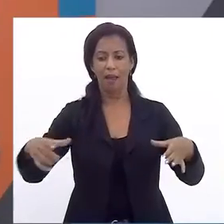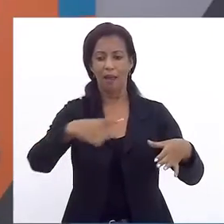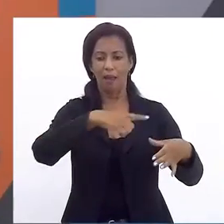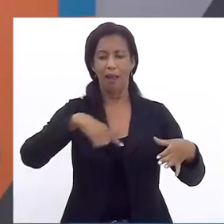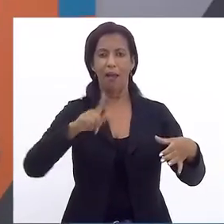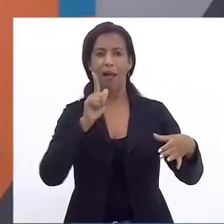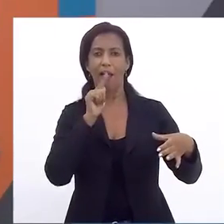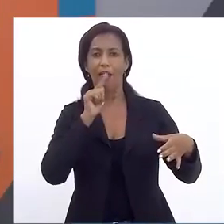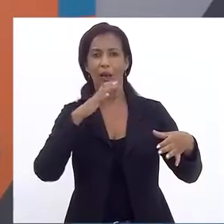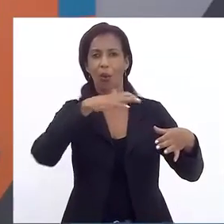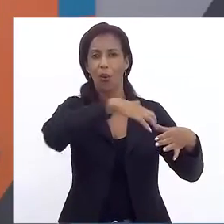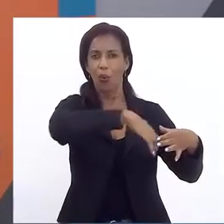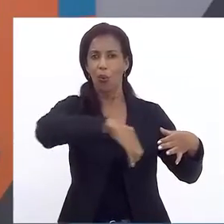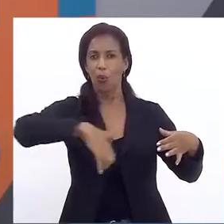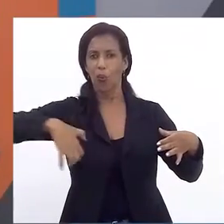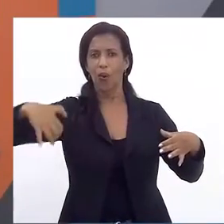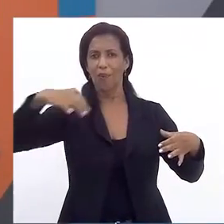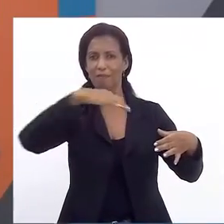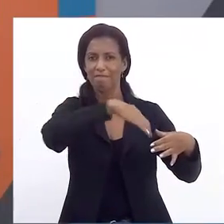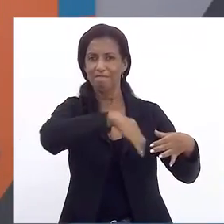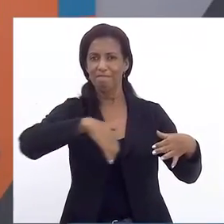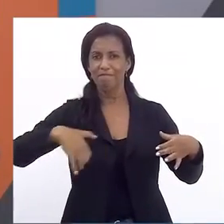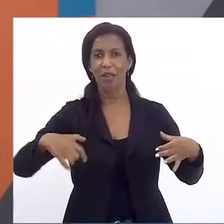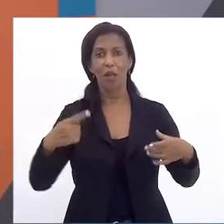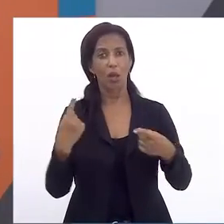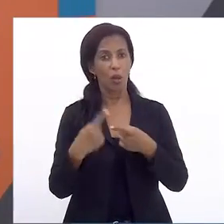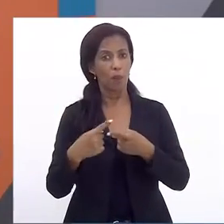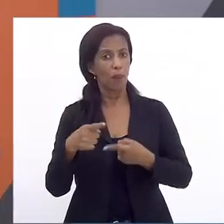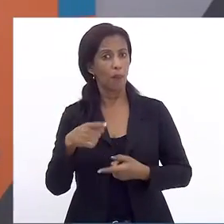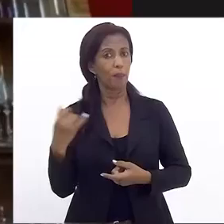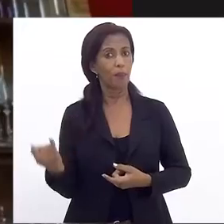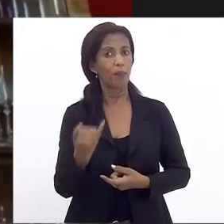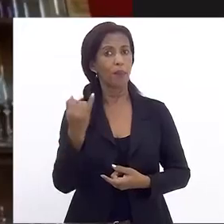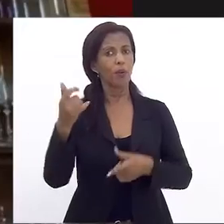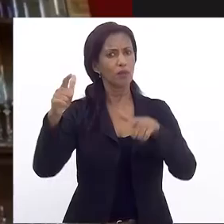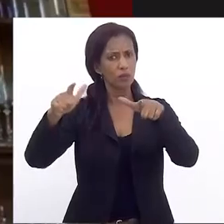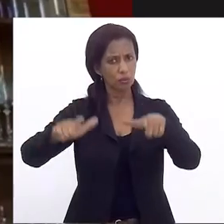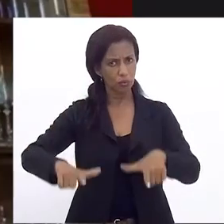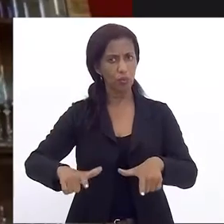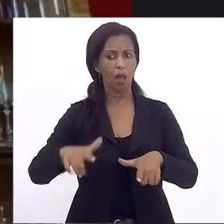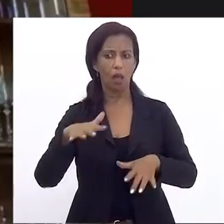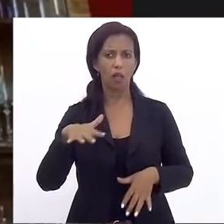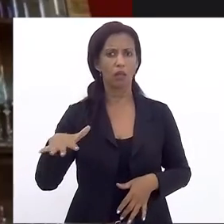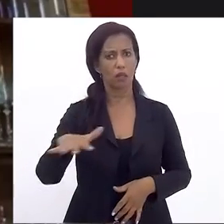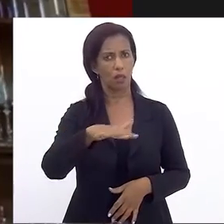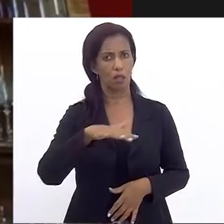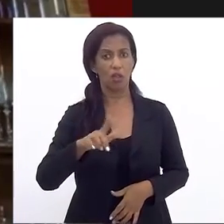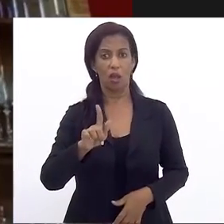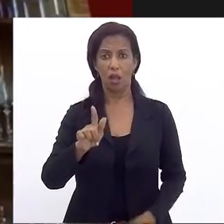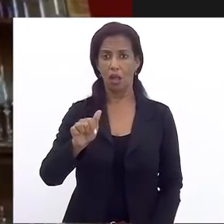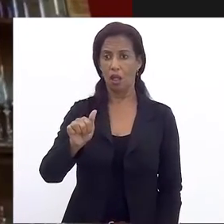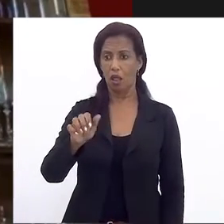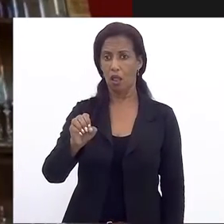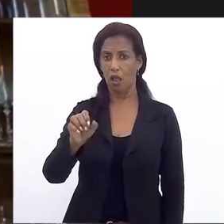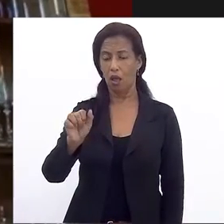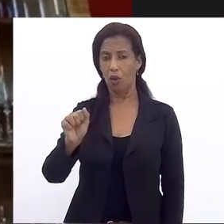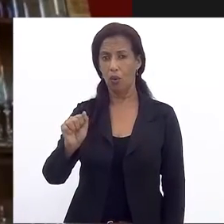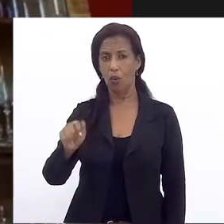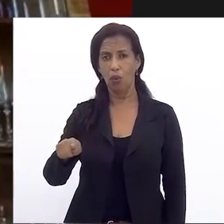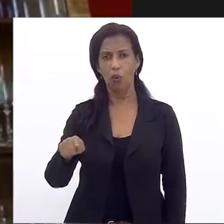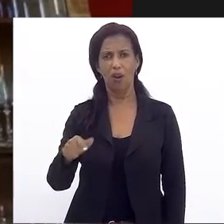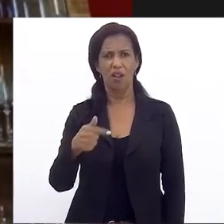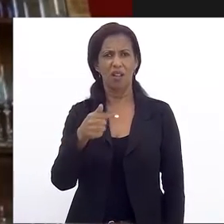que, afinal de contas, é um cartão postal ali da região, né? Da região, a Lagoa, ela tinha, se eu não me engano,